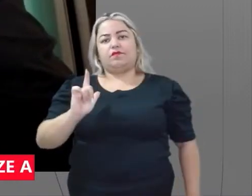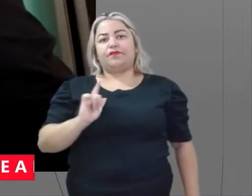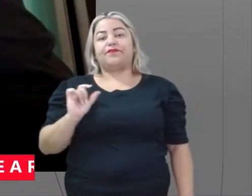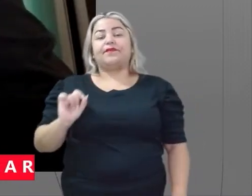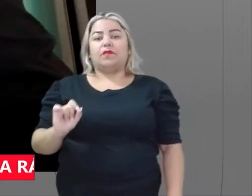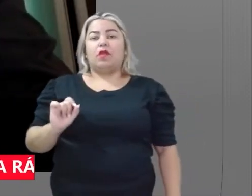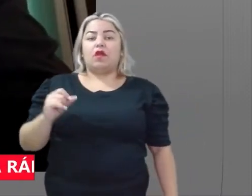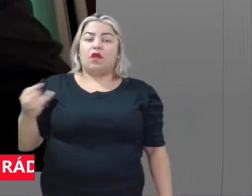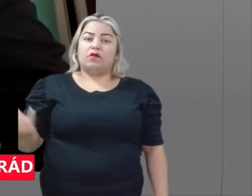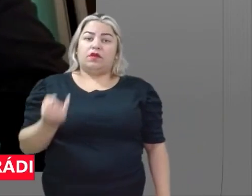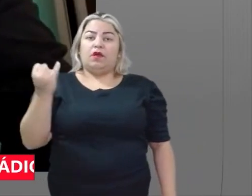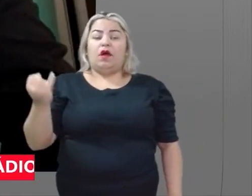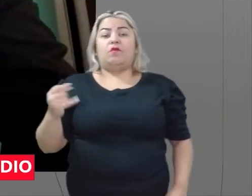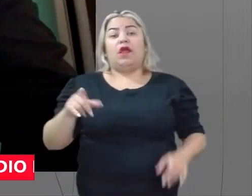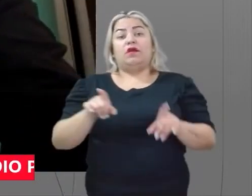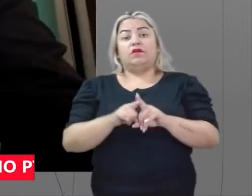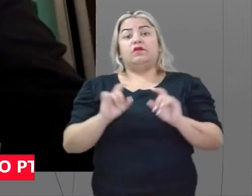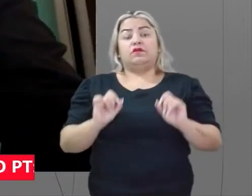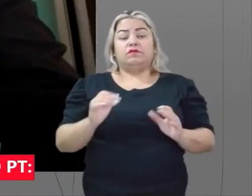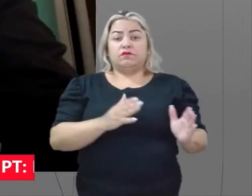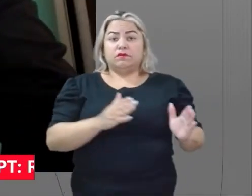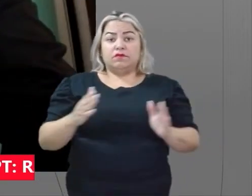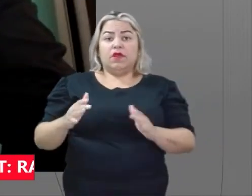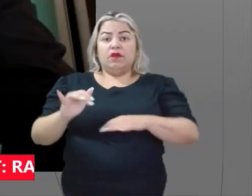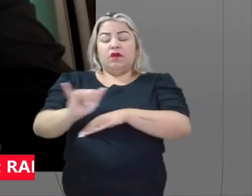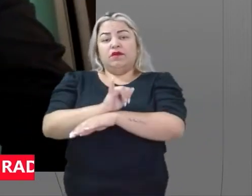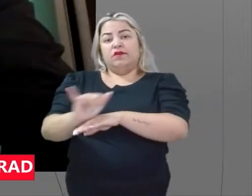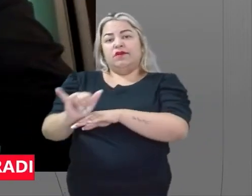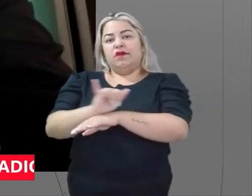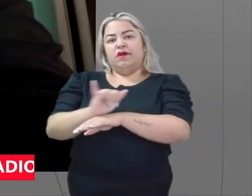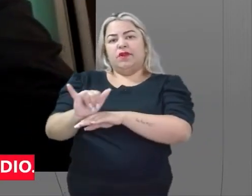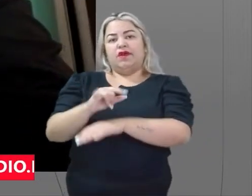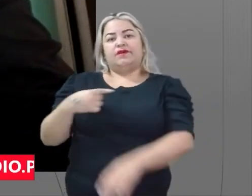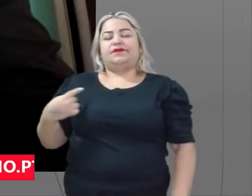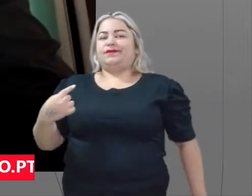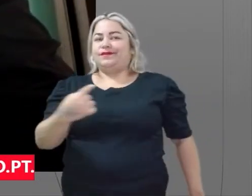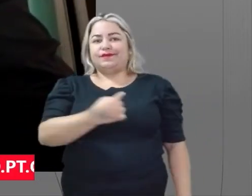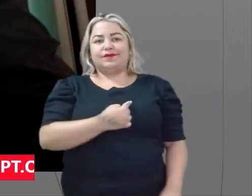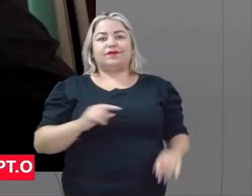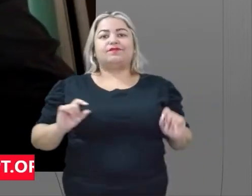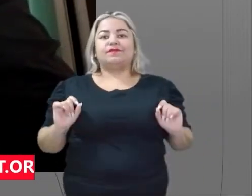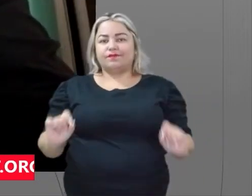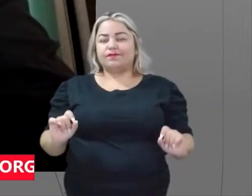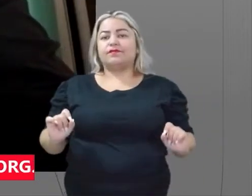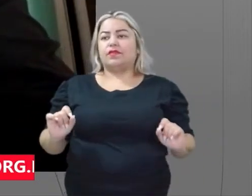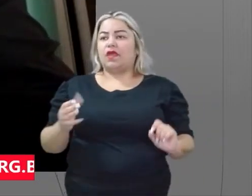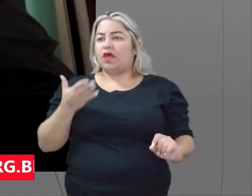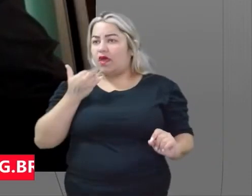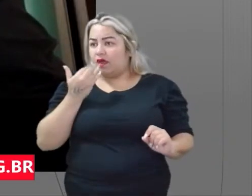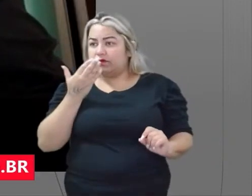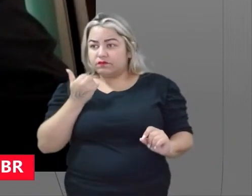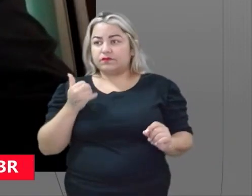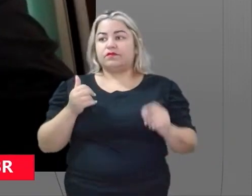que priorizar, dar maior importância para os setores estratégicos para nós. É a questão agroalimentar,